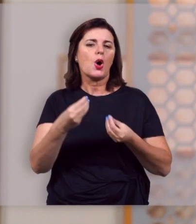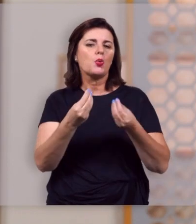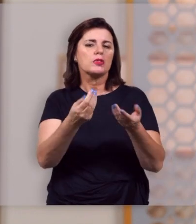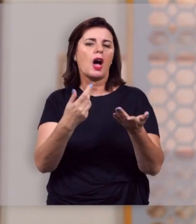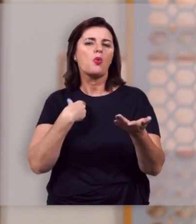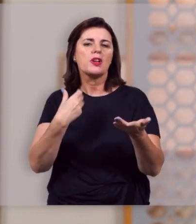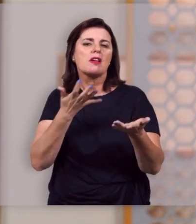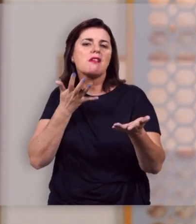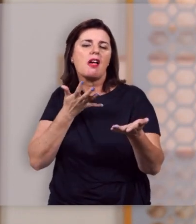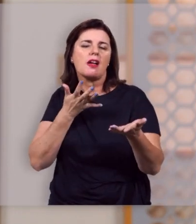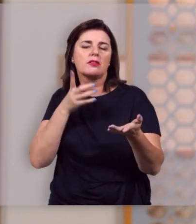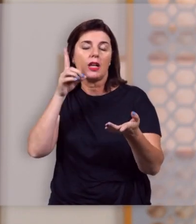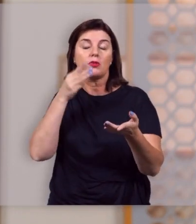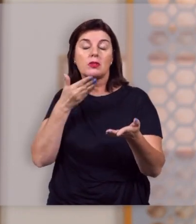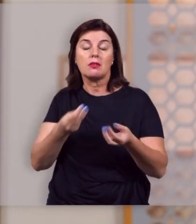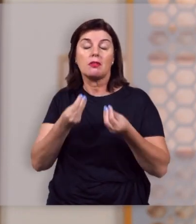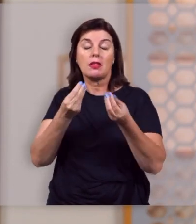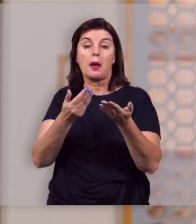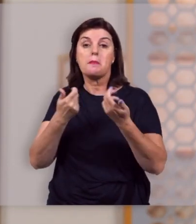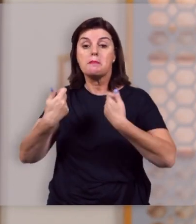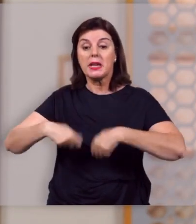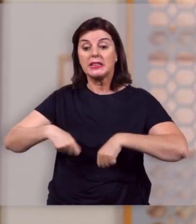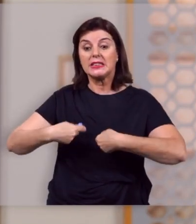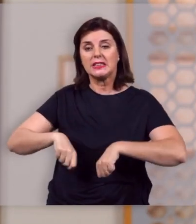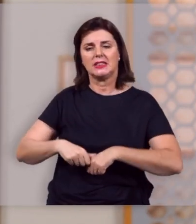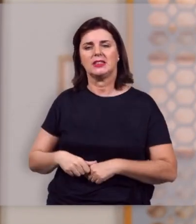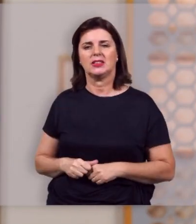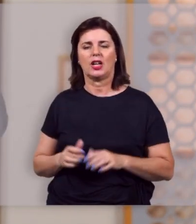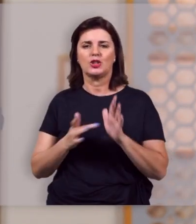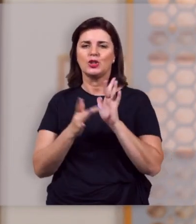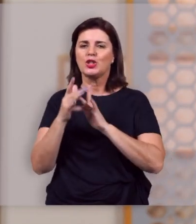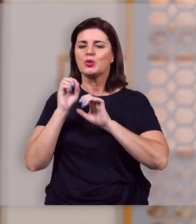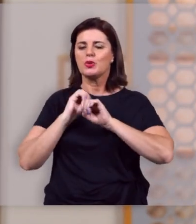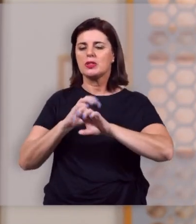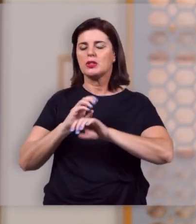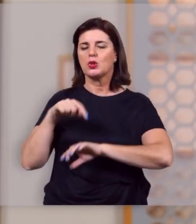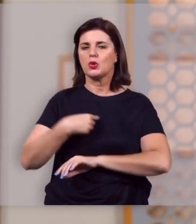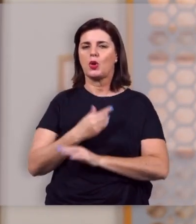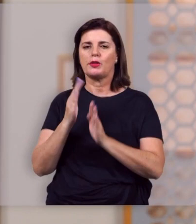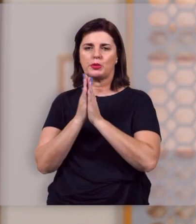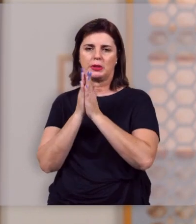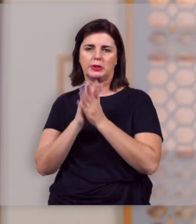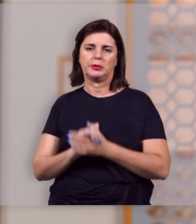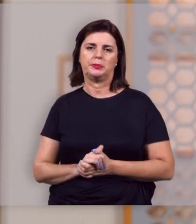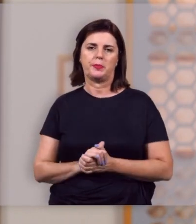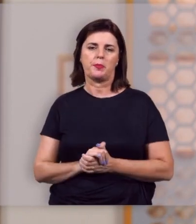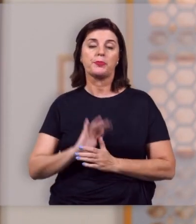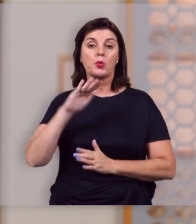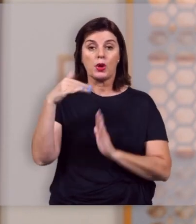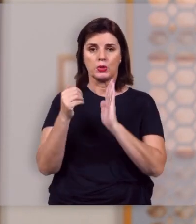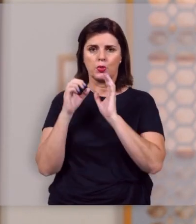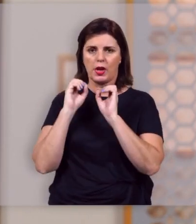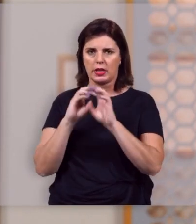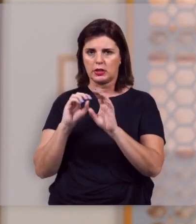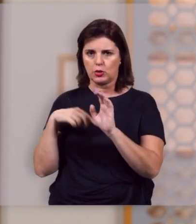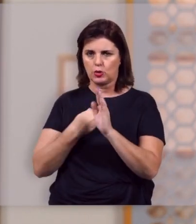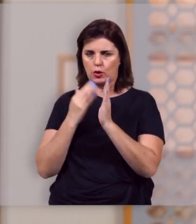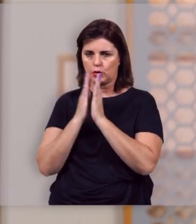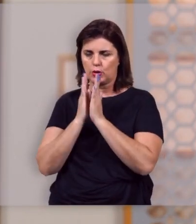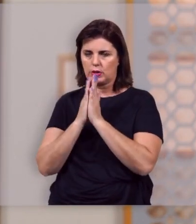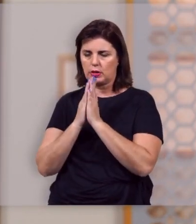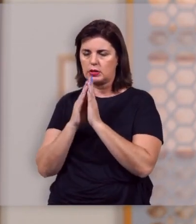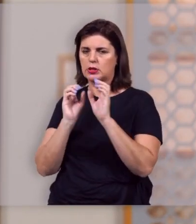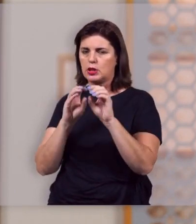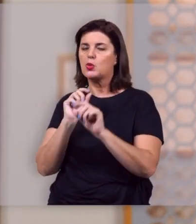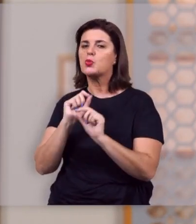que precisamos. Por exemplo, Jesus nos ensinou a orar, e ao ensinar-nos a